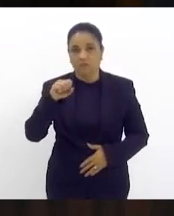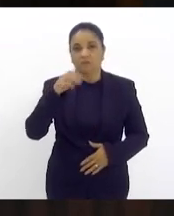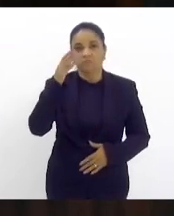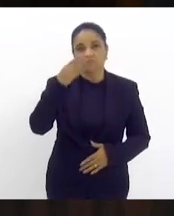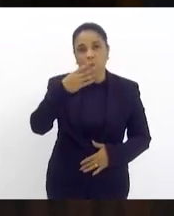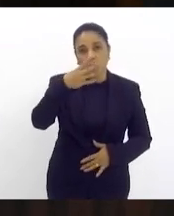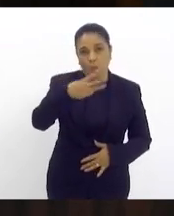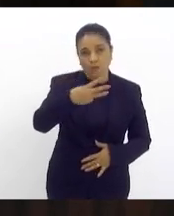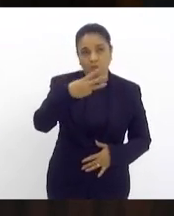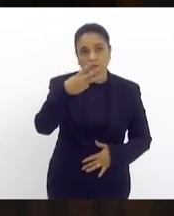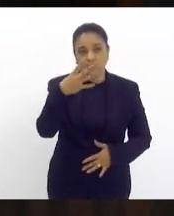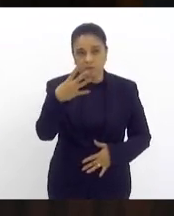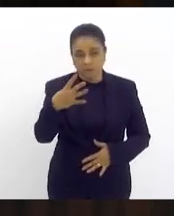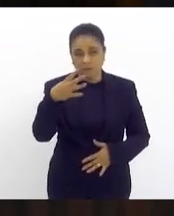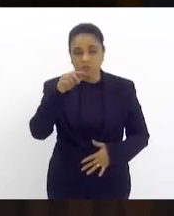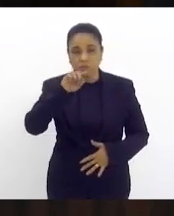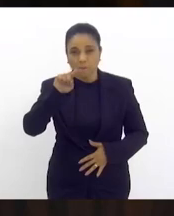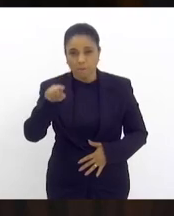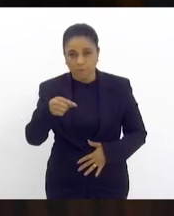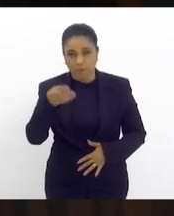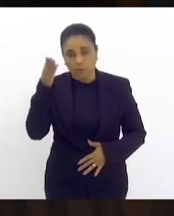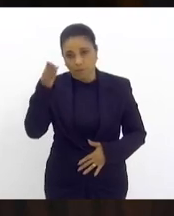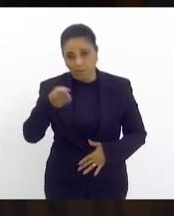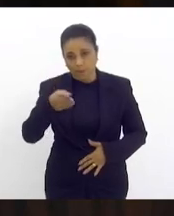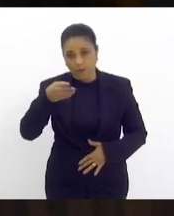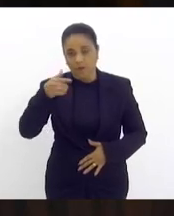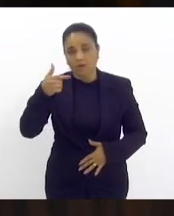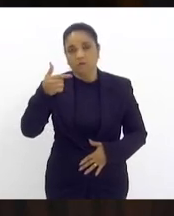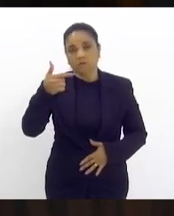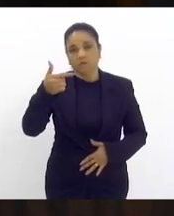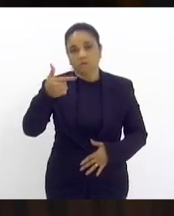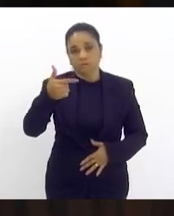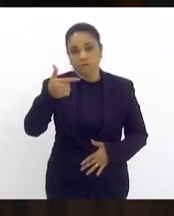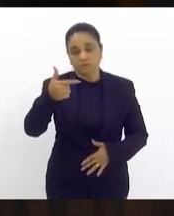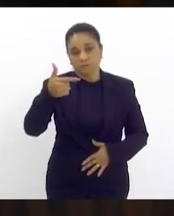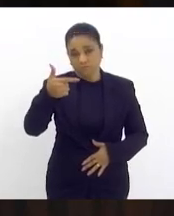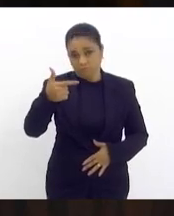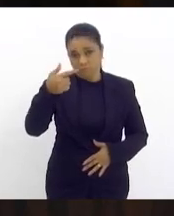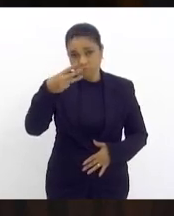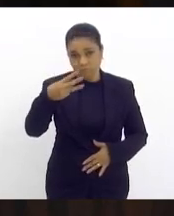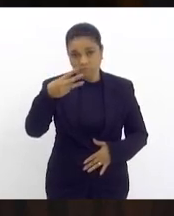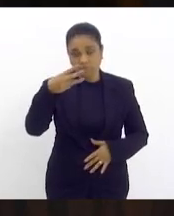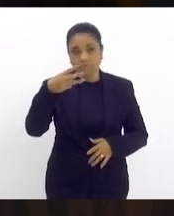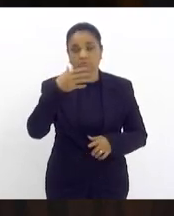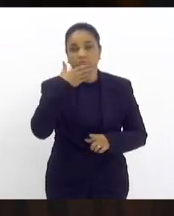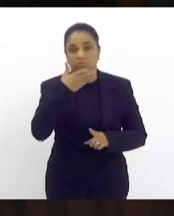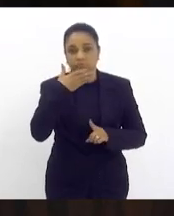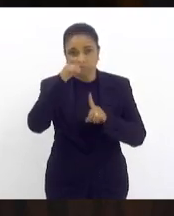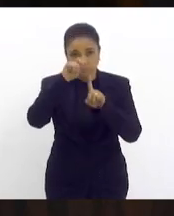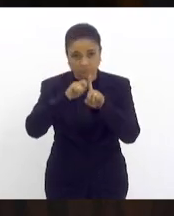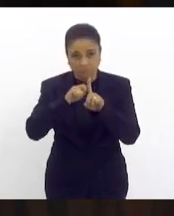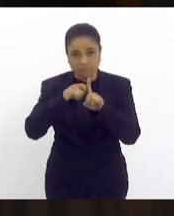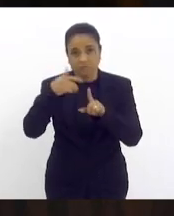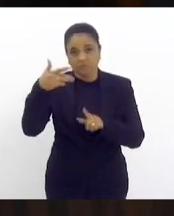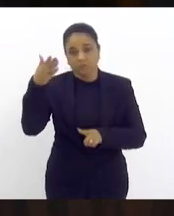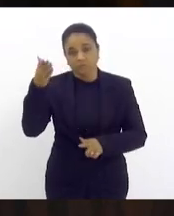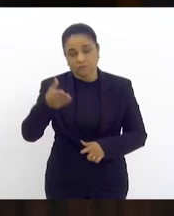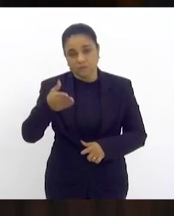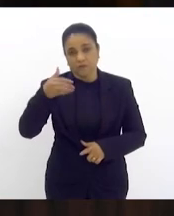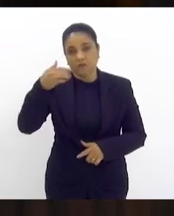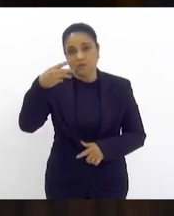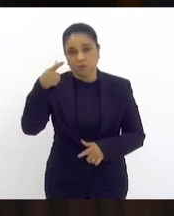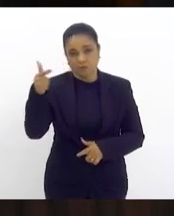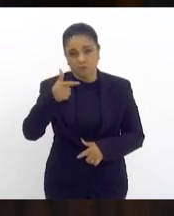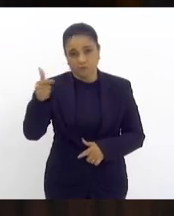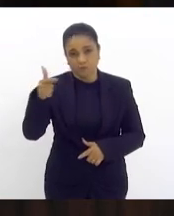43.080 de 13 de dezembro de 2002 eu alterado pela decreto